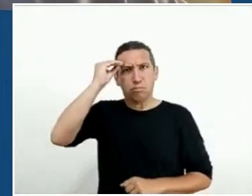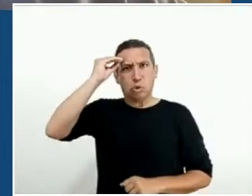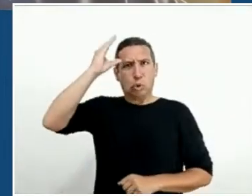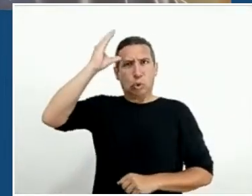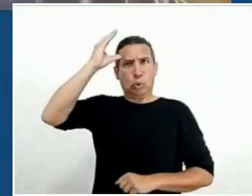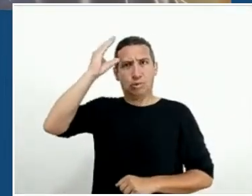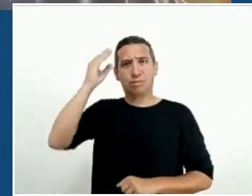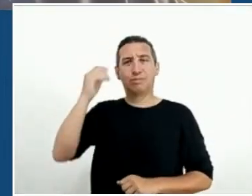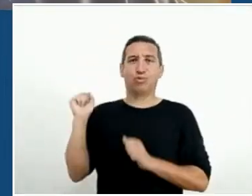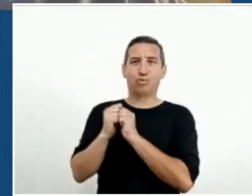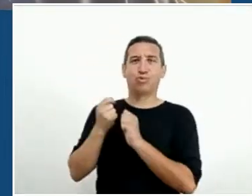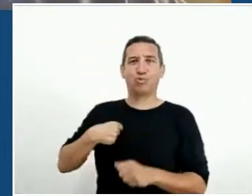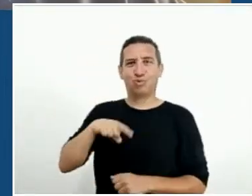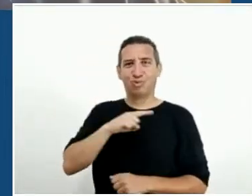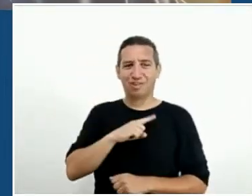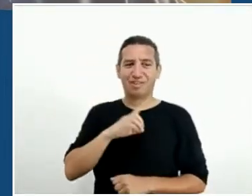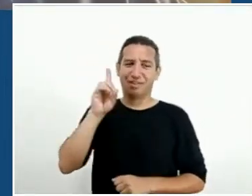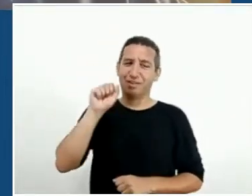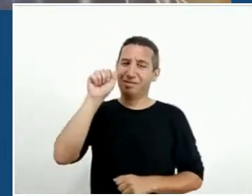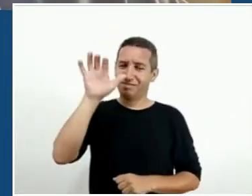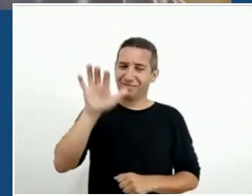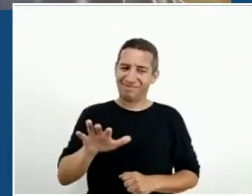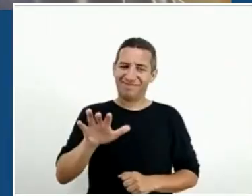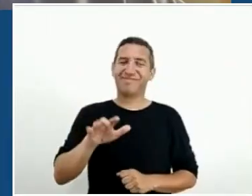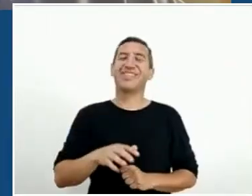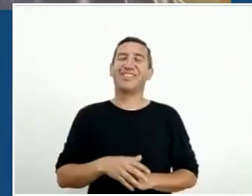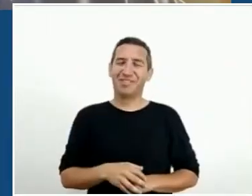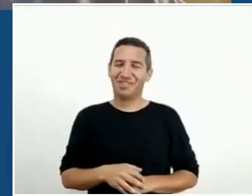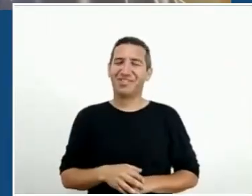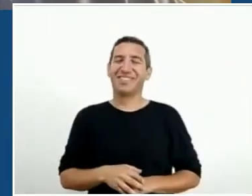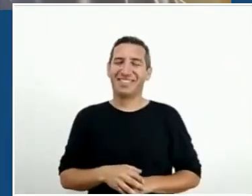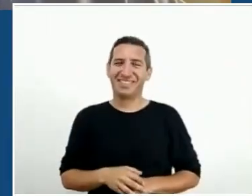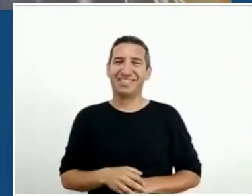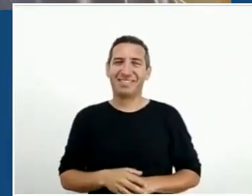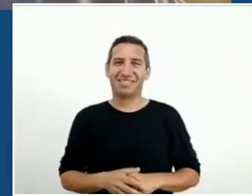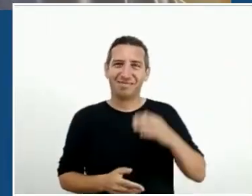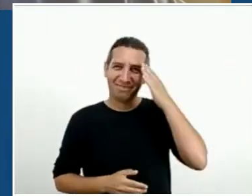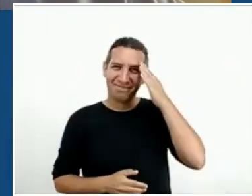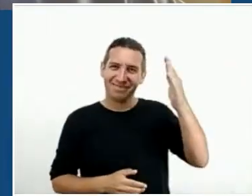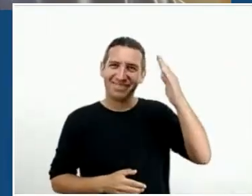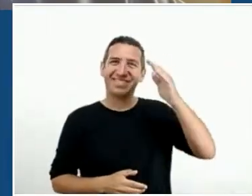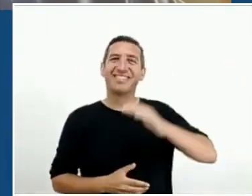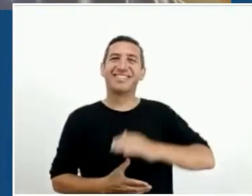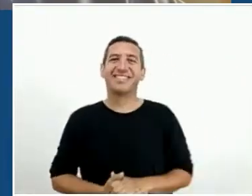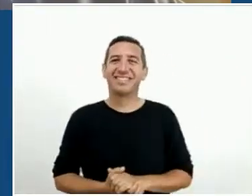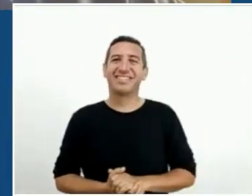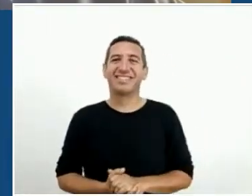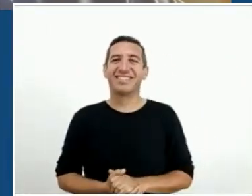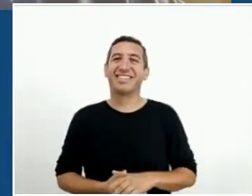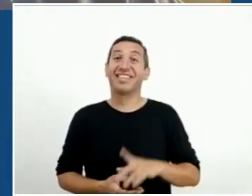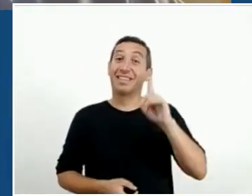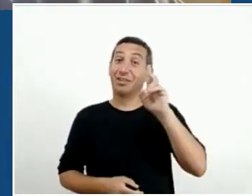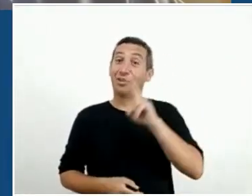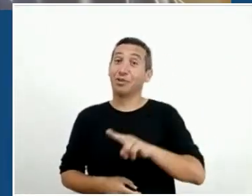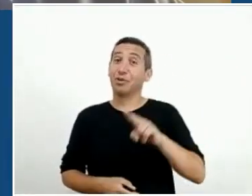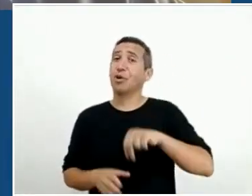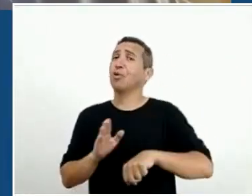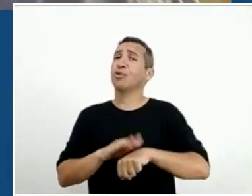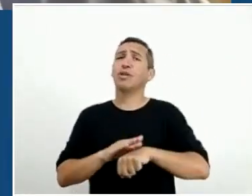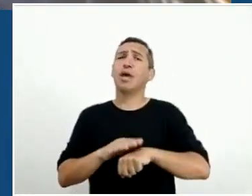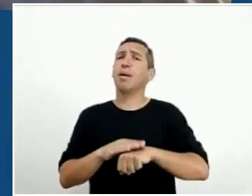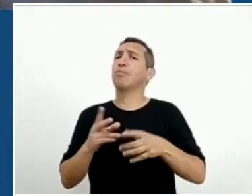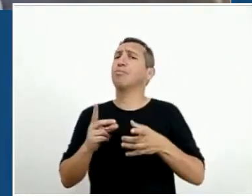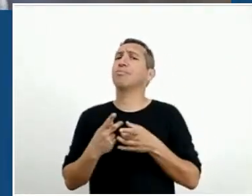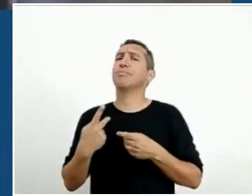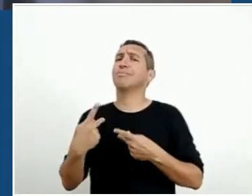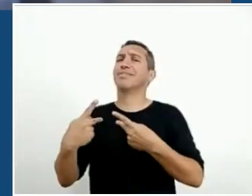Que Deus te abençoe muito, viu? Obrigado. Que Deus te use. O tempo agora é do Senhor, tá